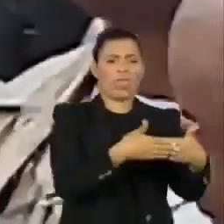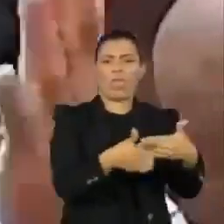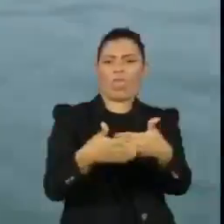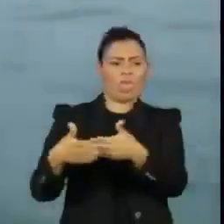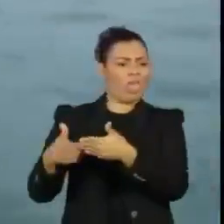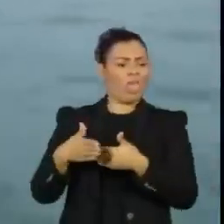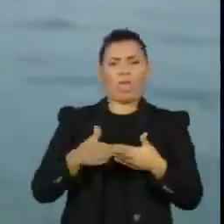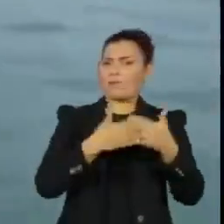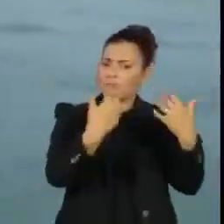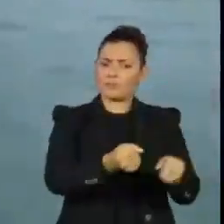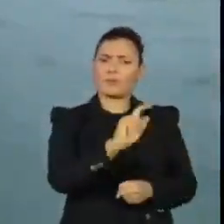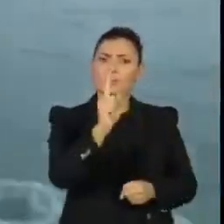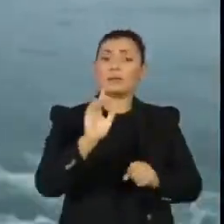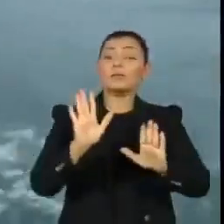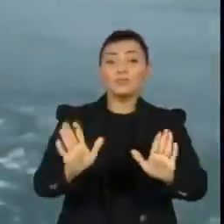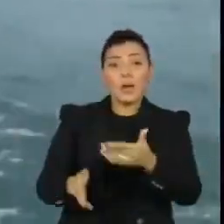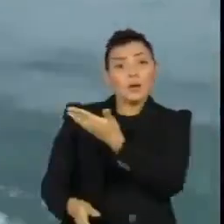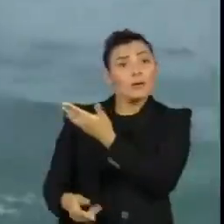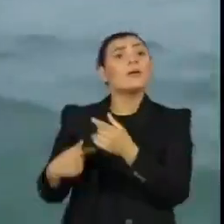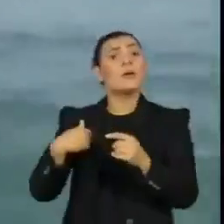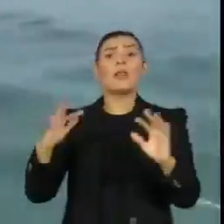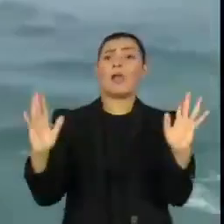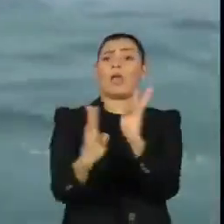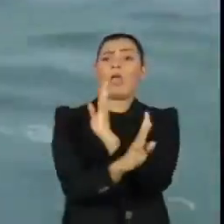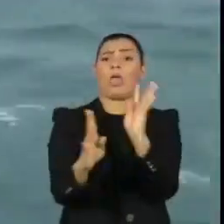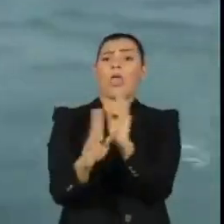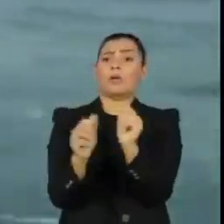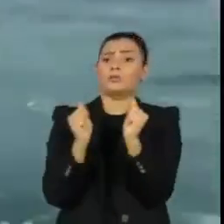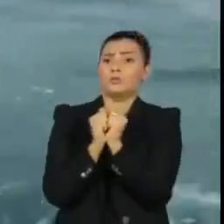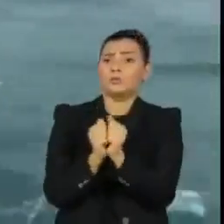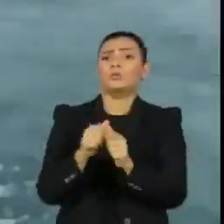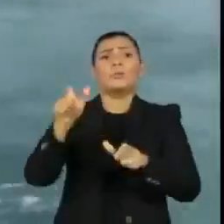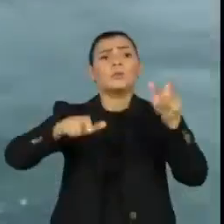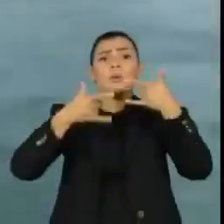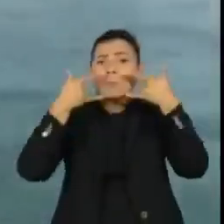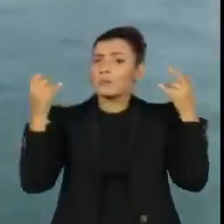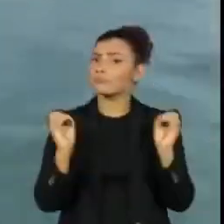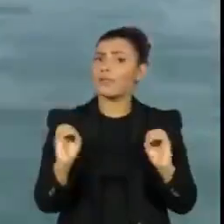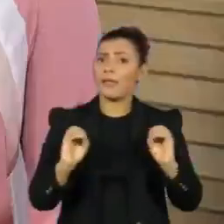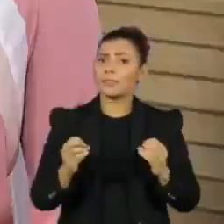atividades. Em eventos públicos, tem provocado aglomerações sem usar máscara.